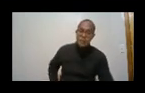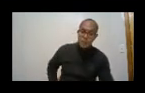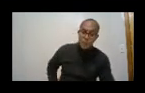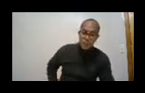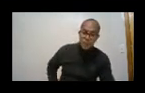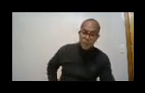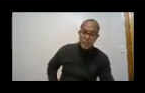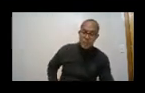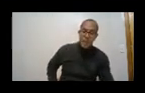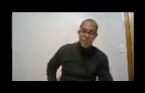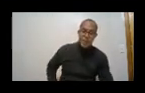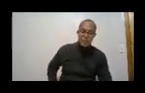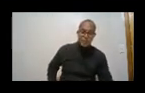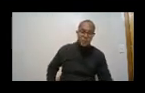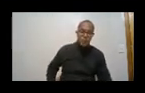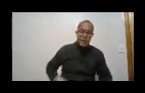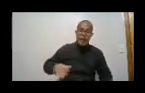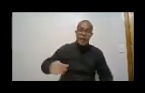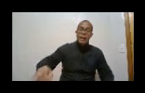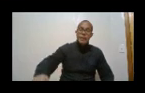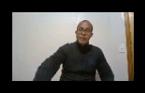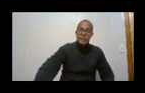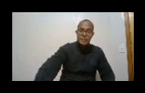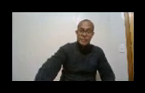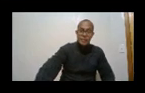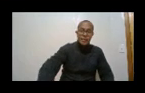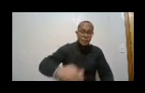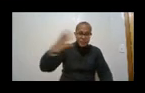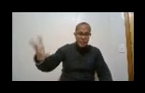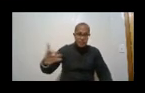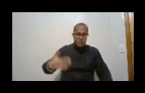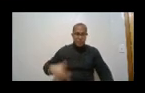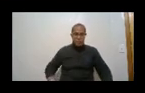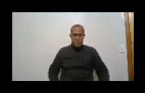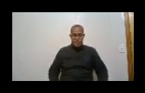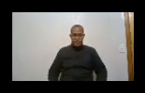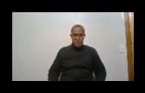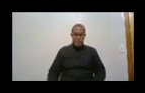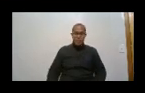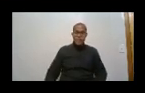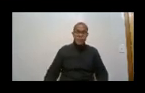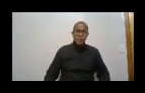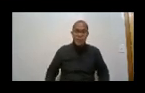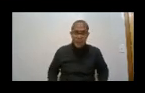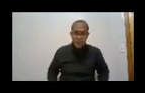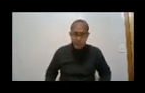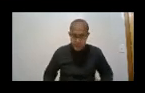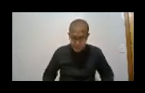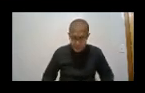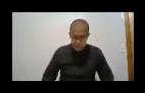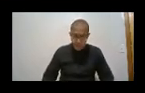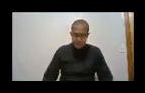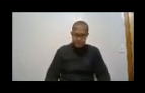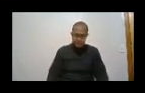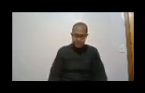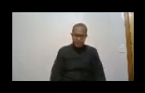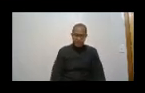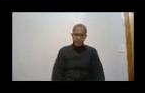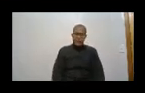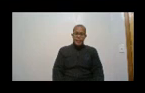meu organismo não consegue perpetuar a hipertensão. É um exemplo para os senhores apenas, dentre vários que existem,